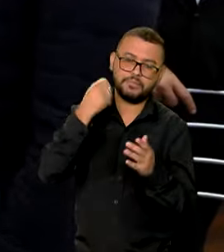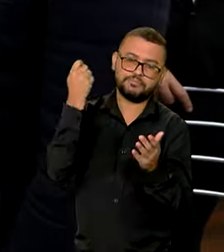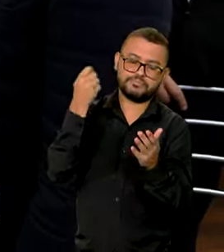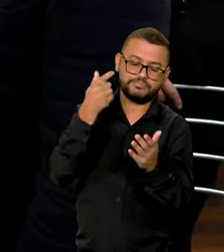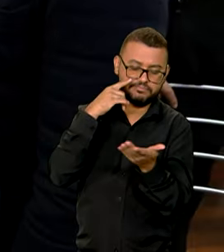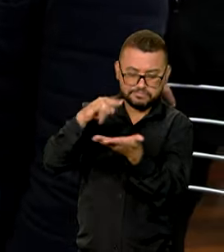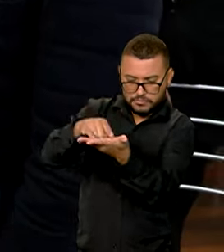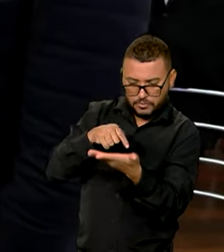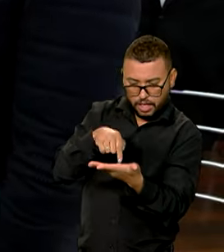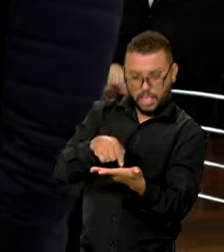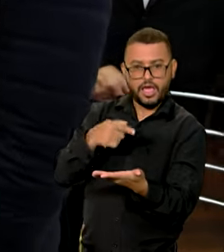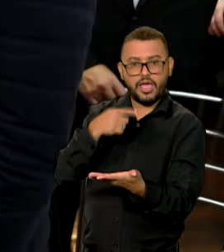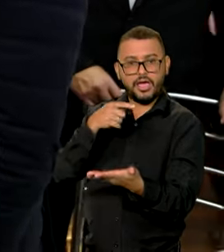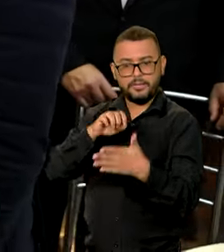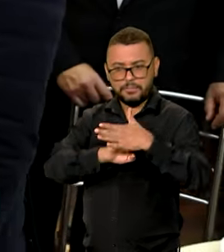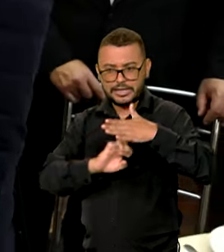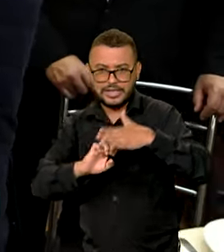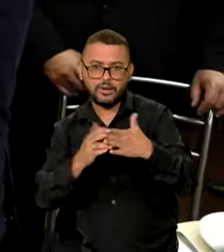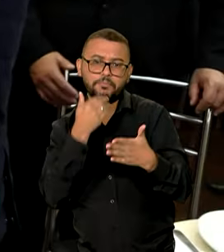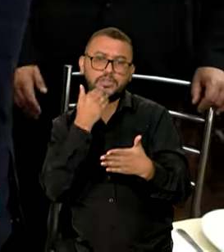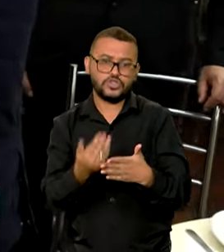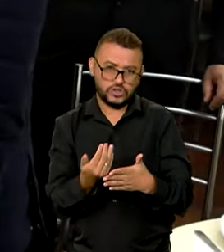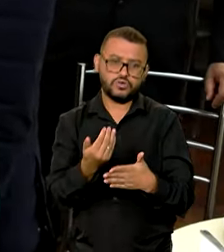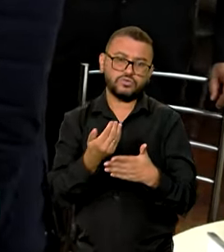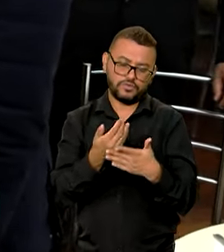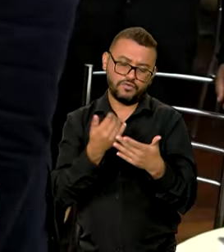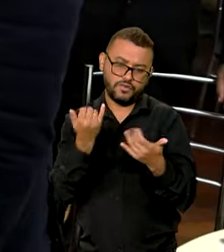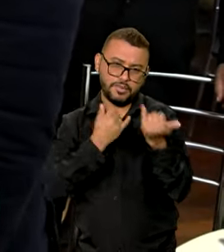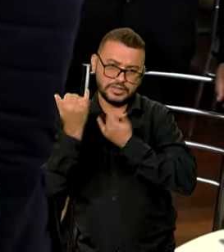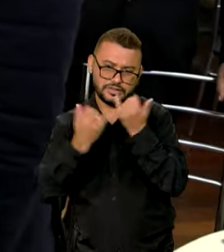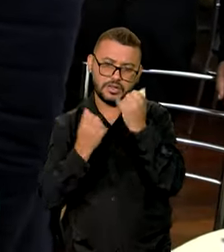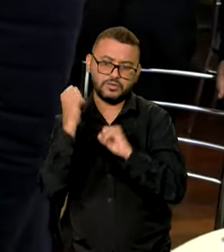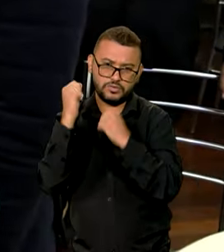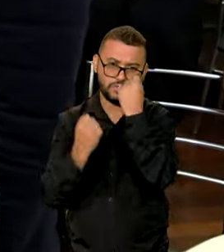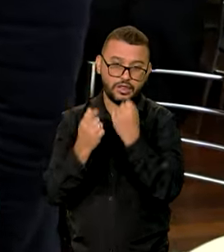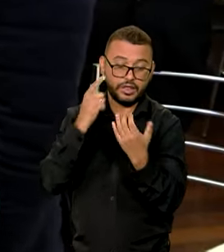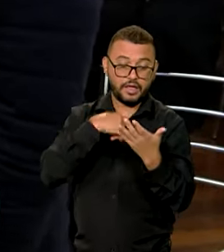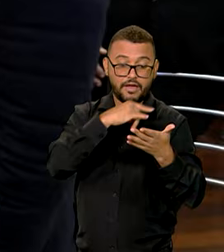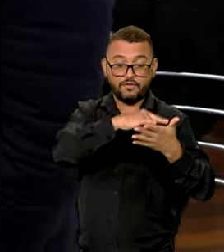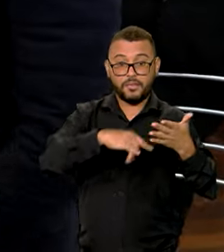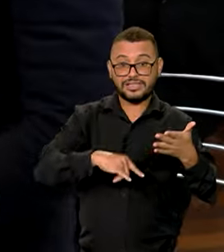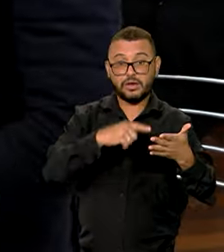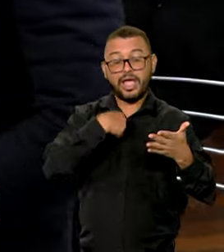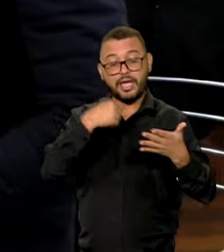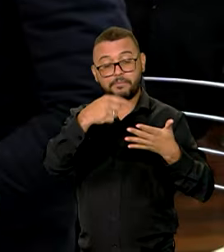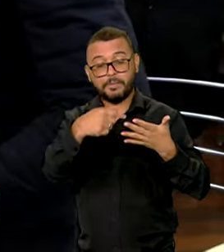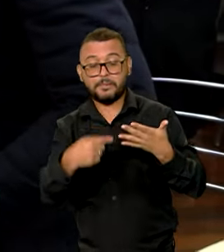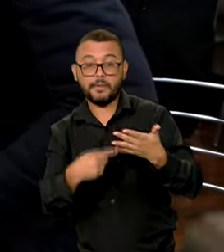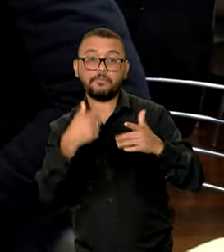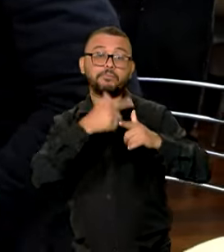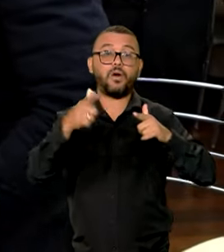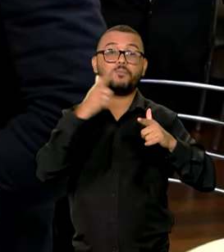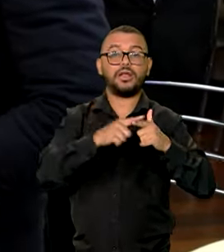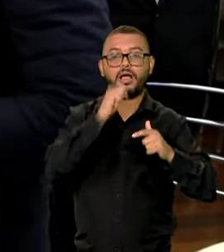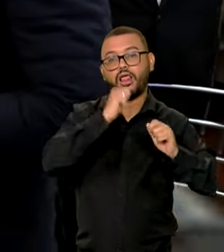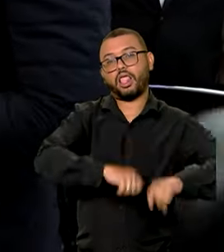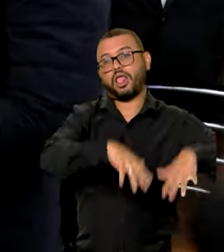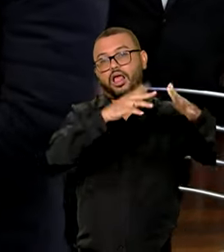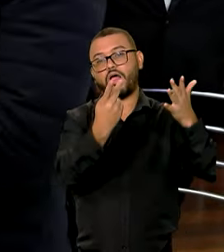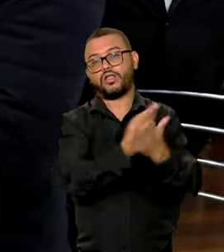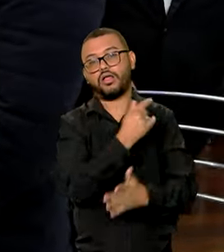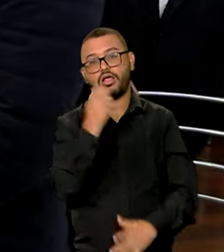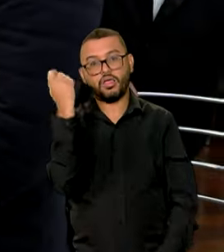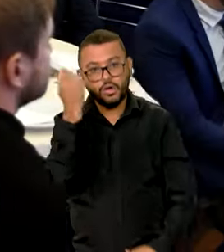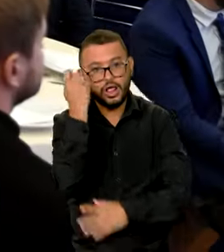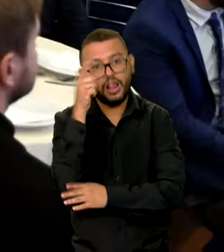com demandas de empresários e lideranças regionais. O documento apresenta os impactos econômicos e sociais da enchente que atingiu o